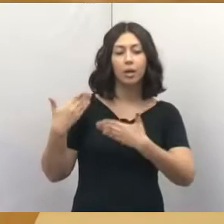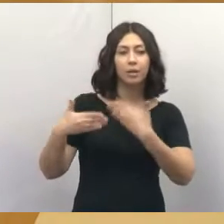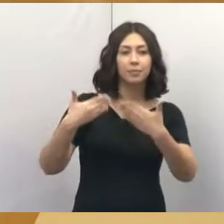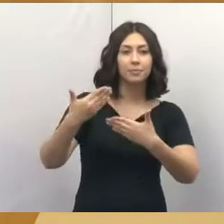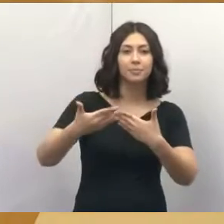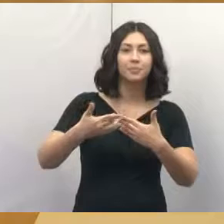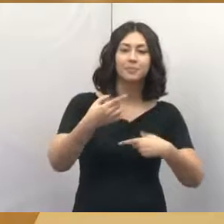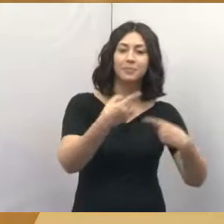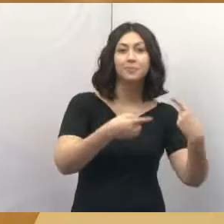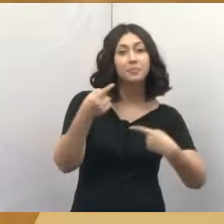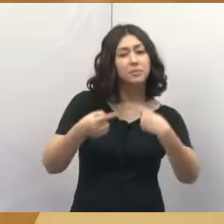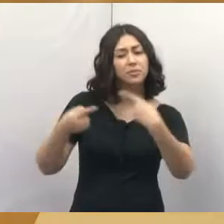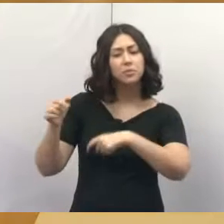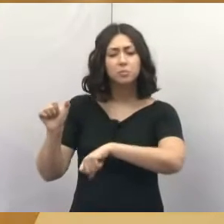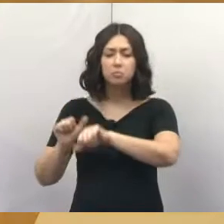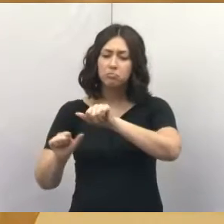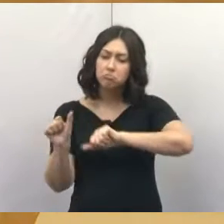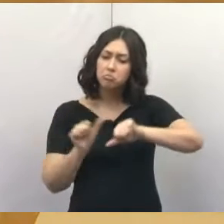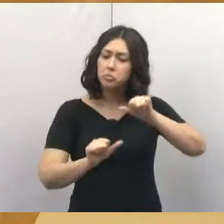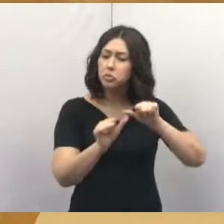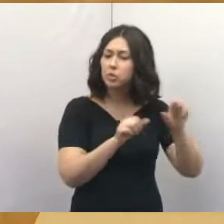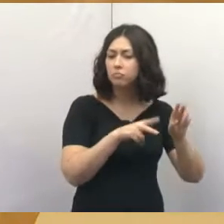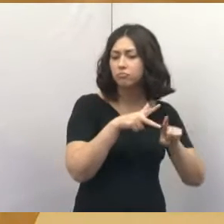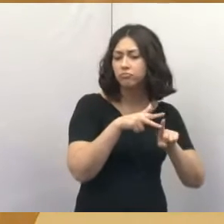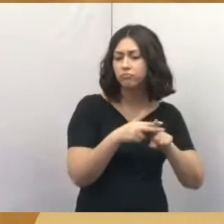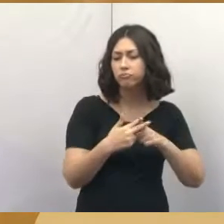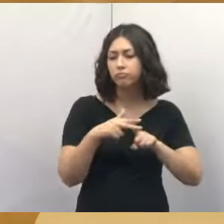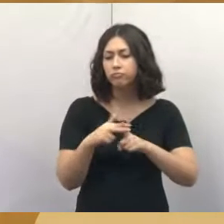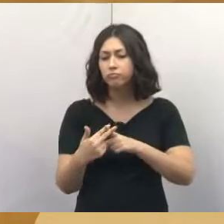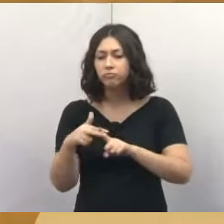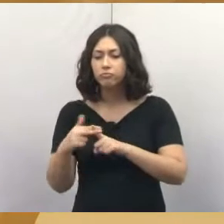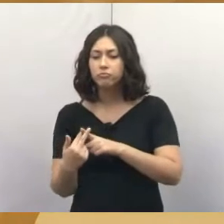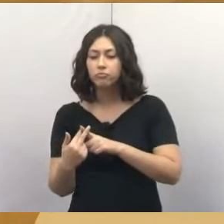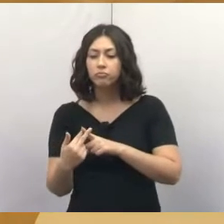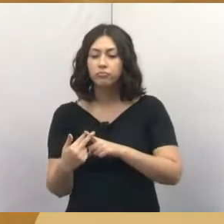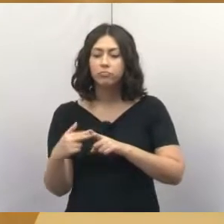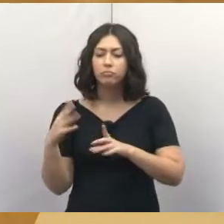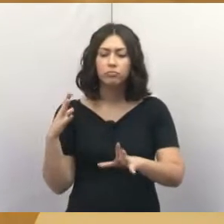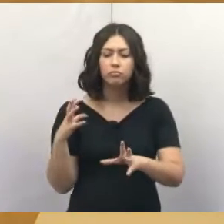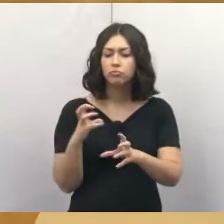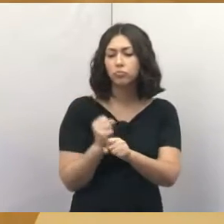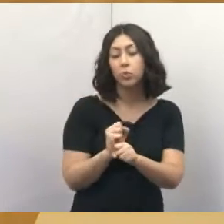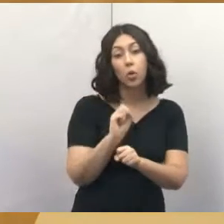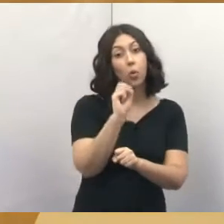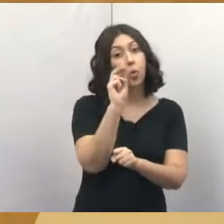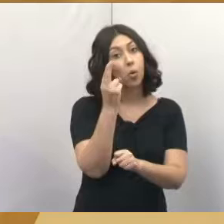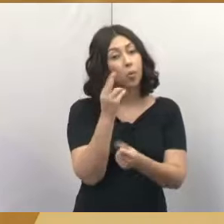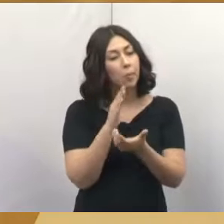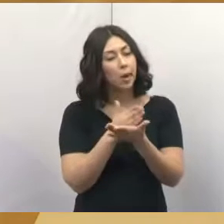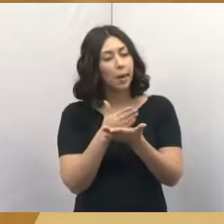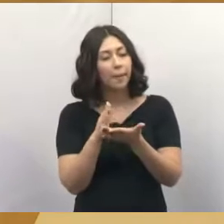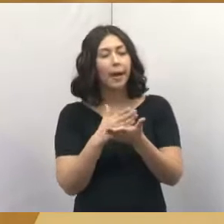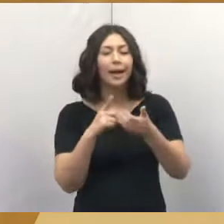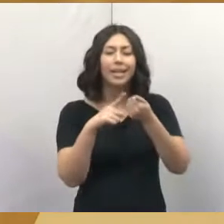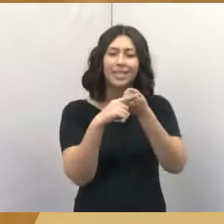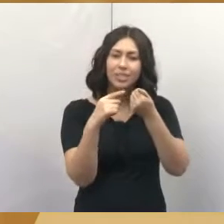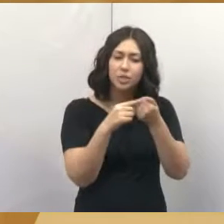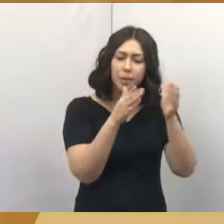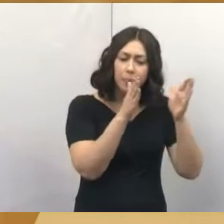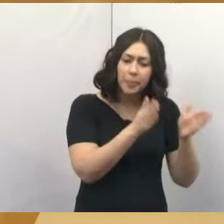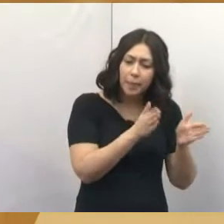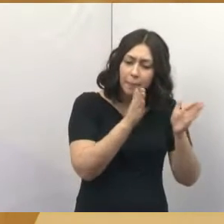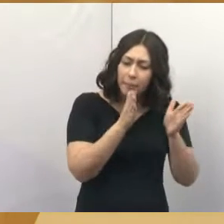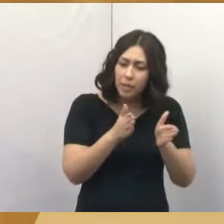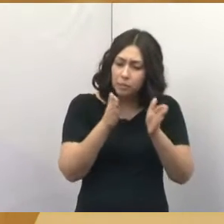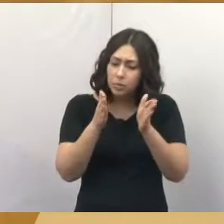sobre as possíveis mudanças, ajustes e reformulações, totais ou parciais, artigo por artigo, do